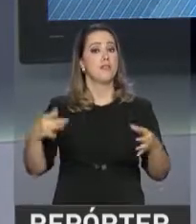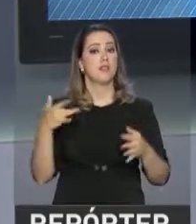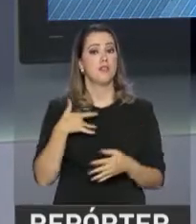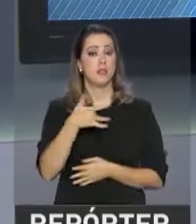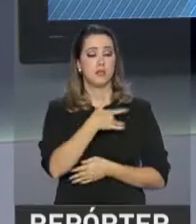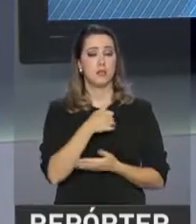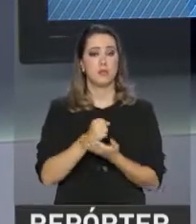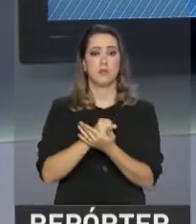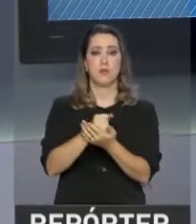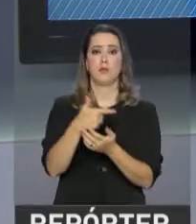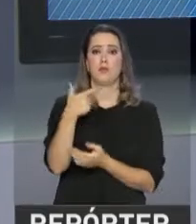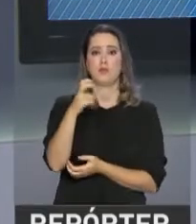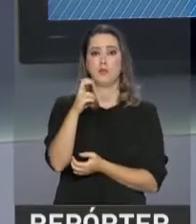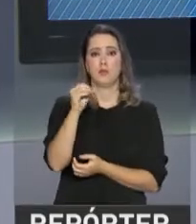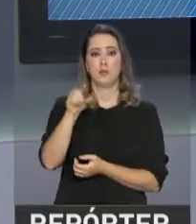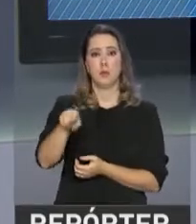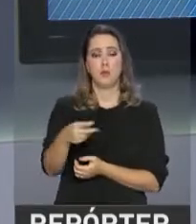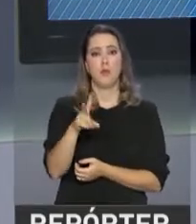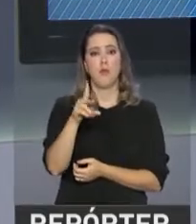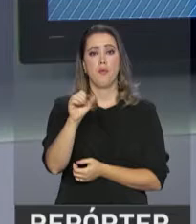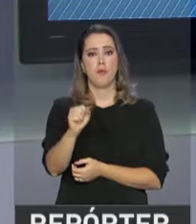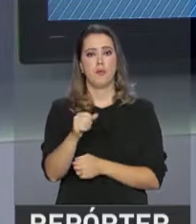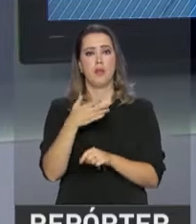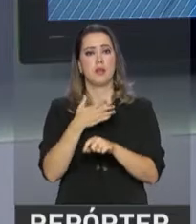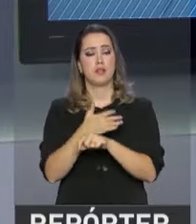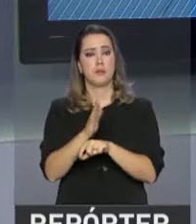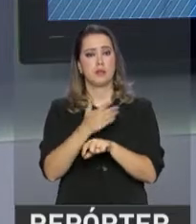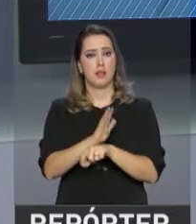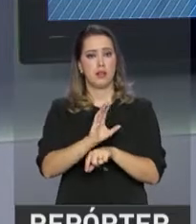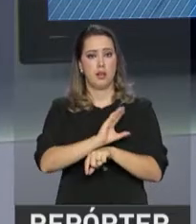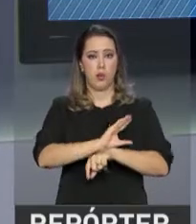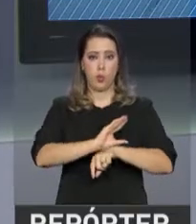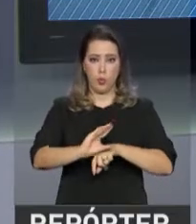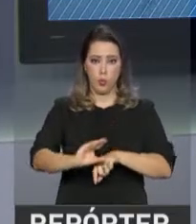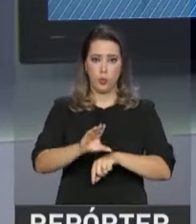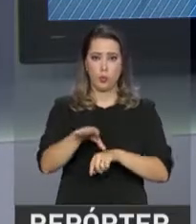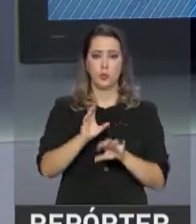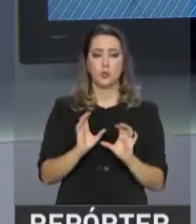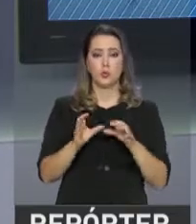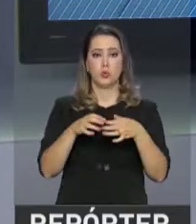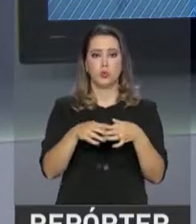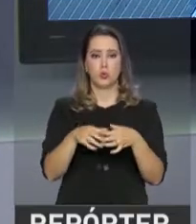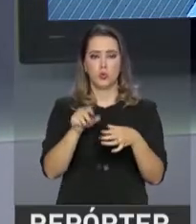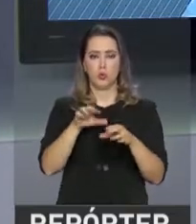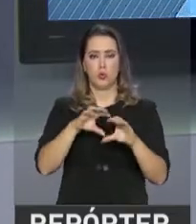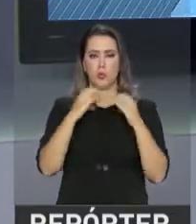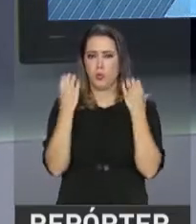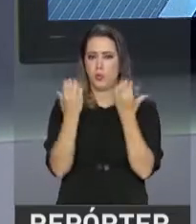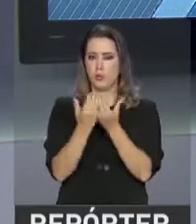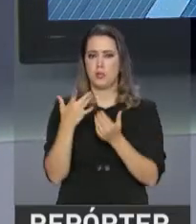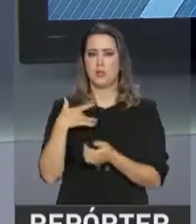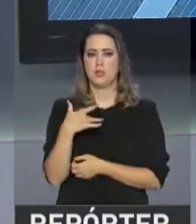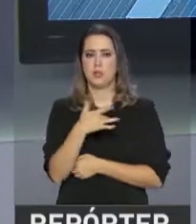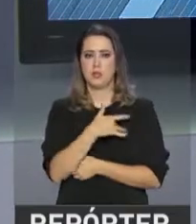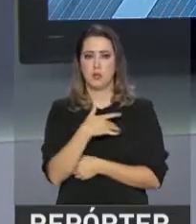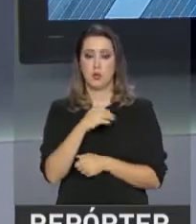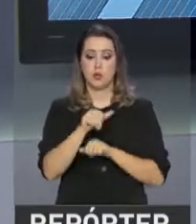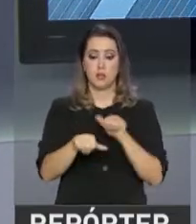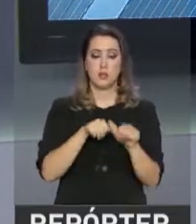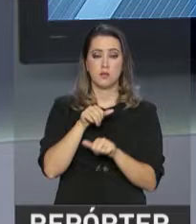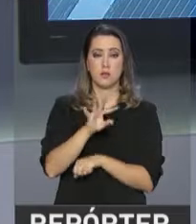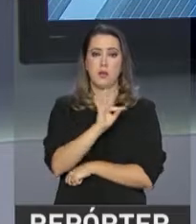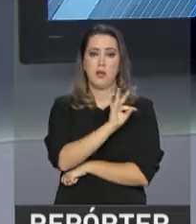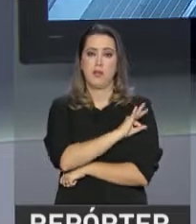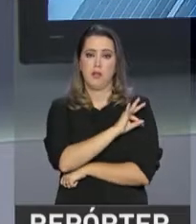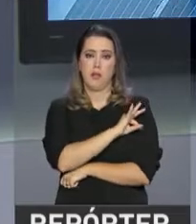250 mil vagas para formar agentes comunitários de saúde em técnicos de enfermagem o investimento nestes cursos